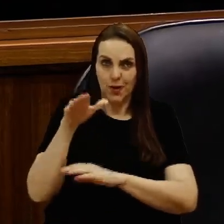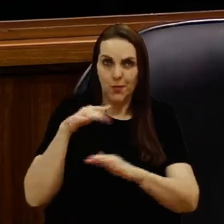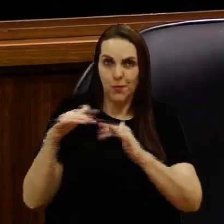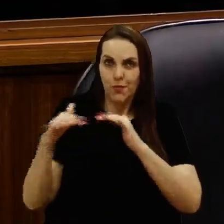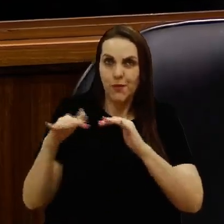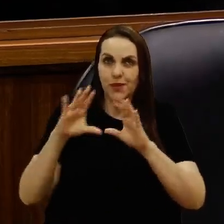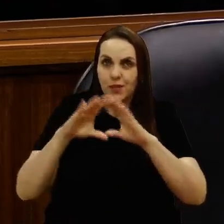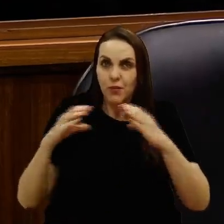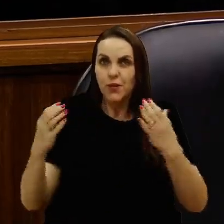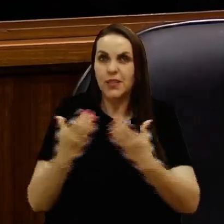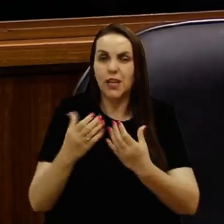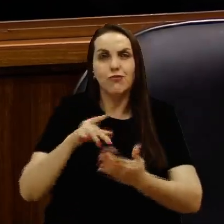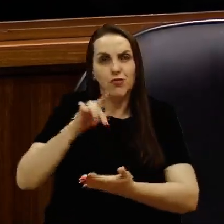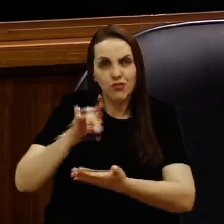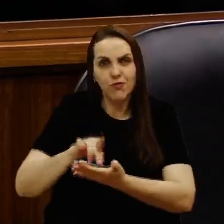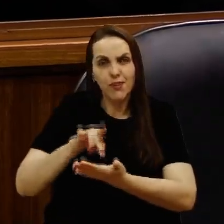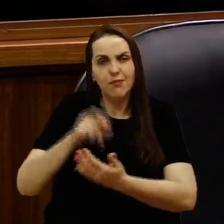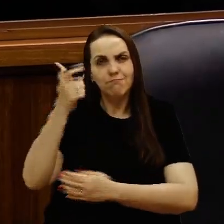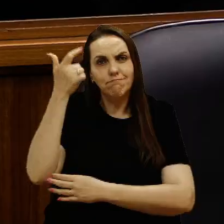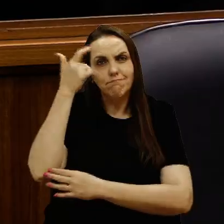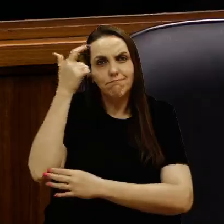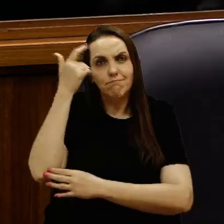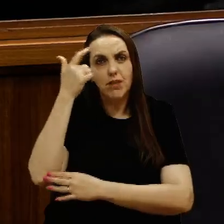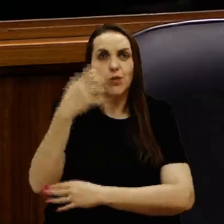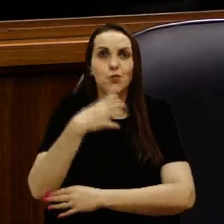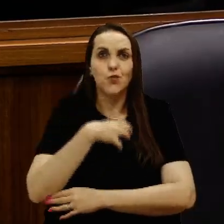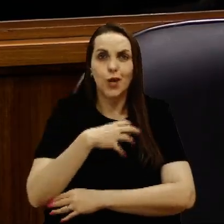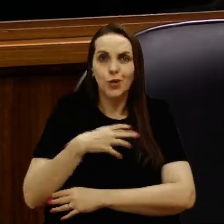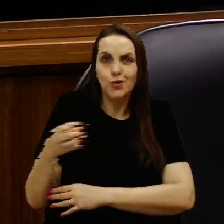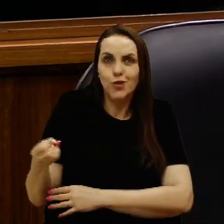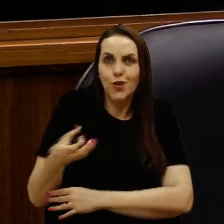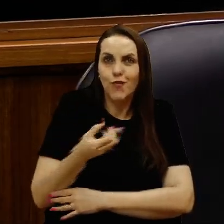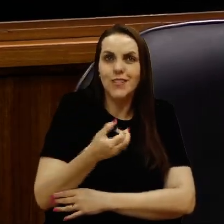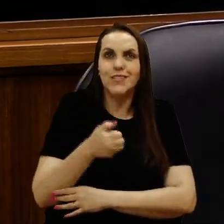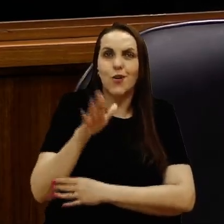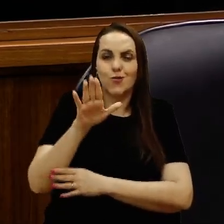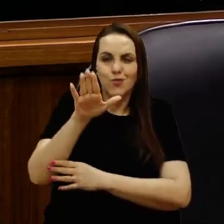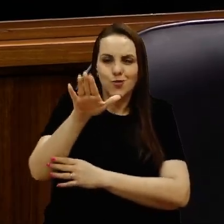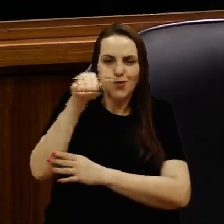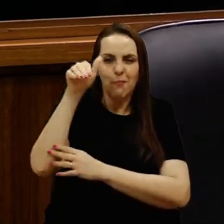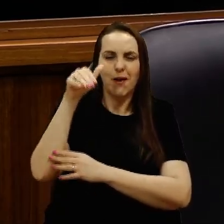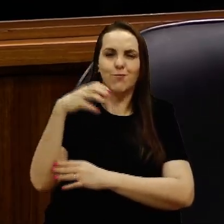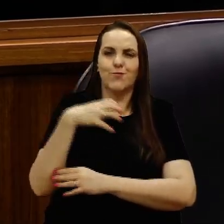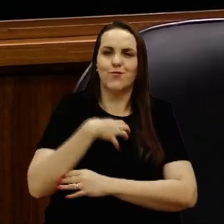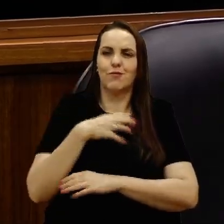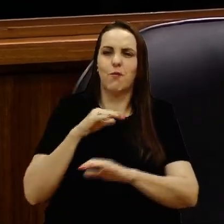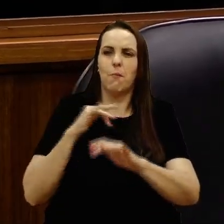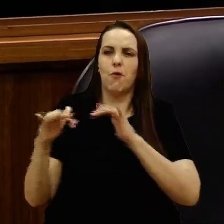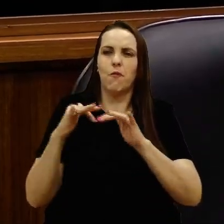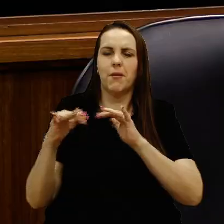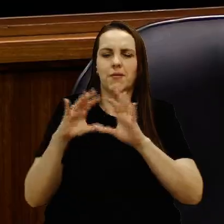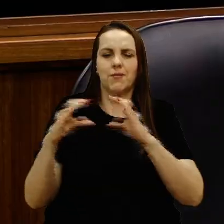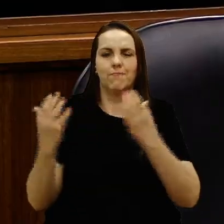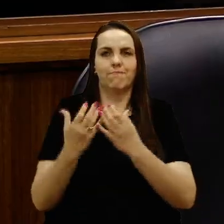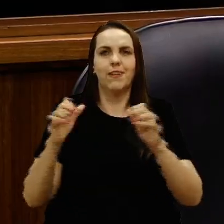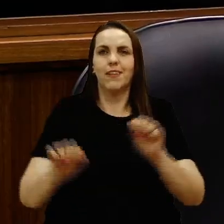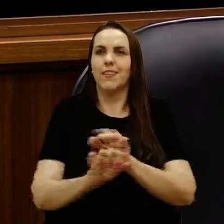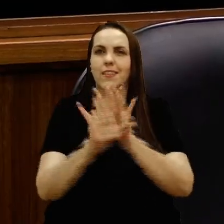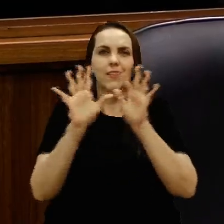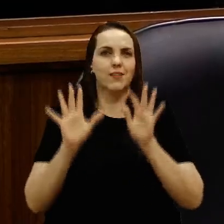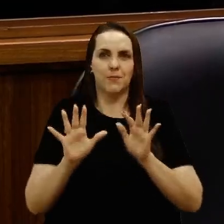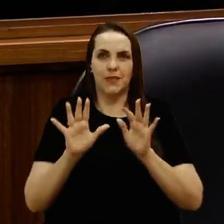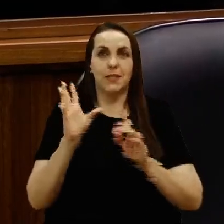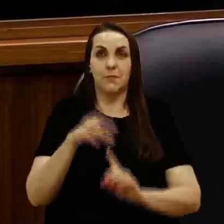fato pense em formas inovadoras de chamá-los, mas que a gente faça tudo isso com transparência, principalmente dentro da